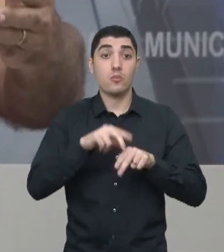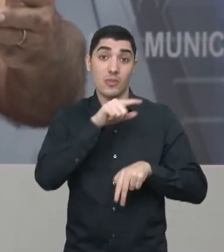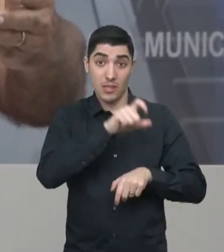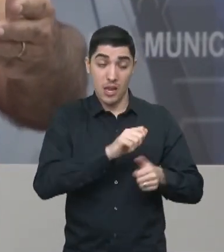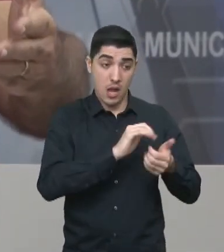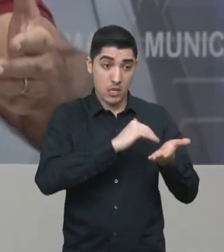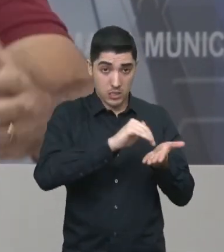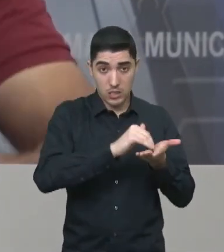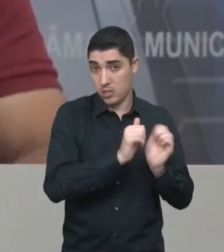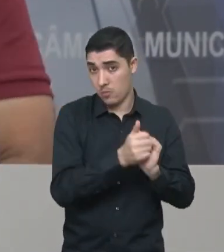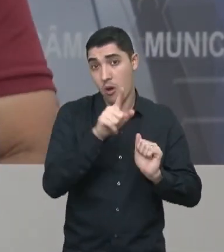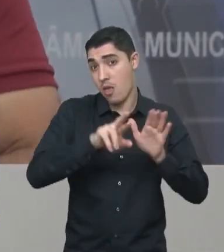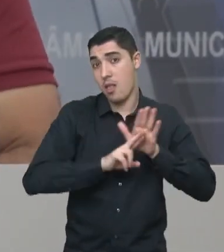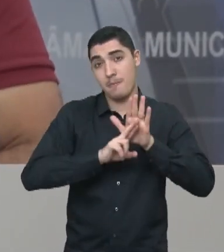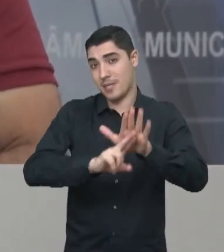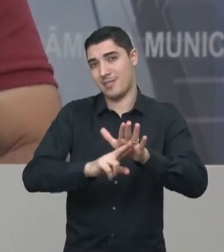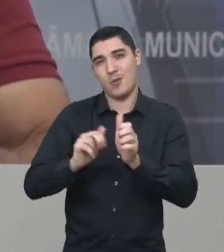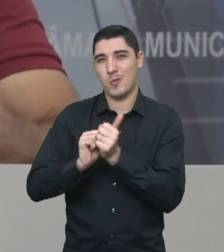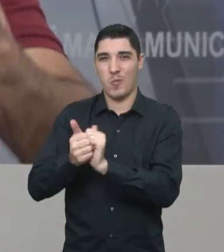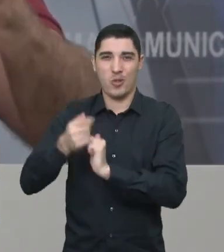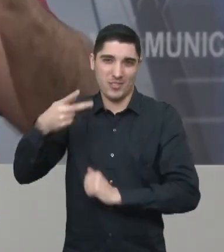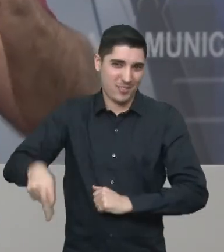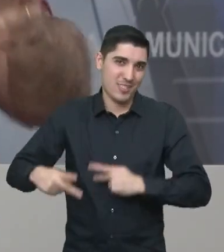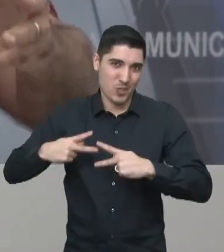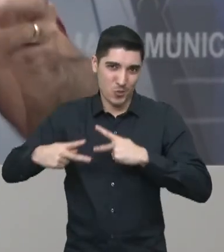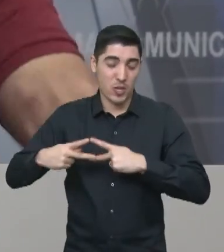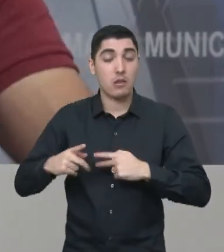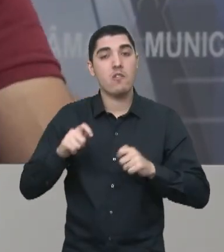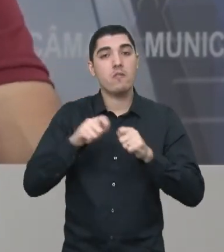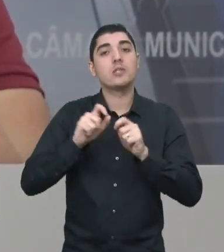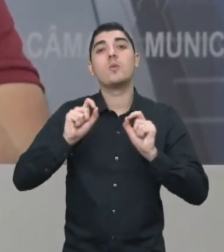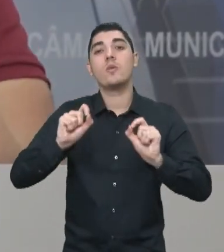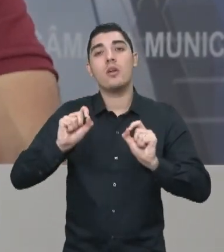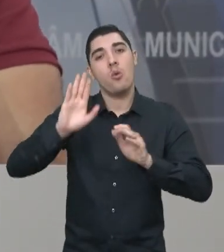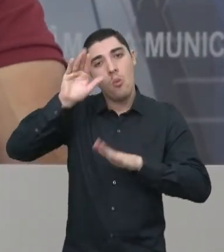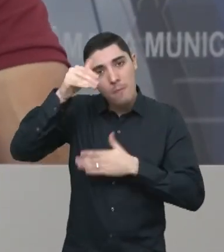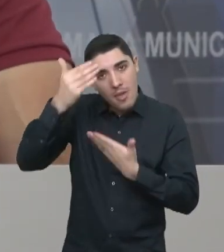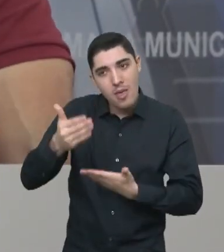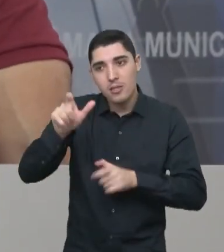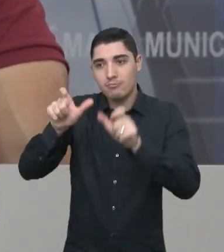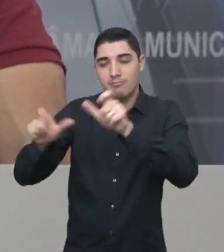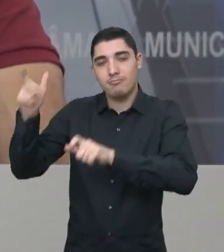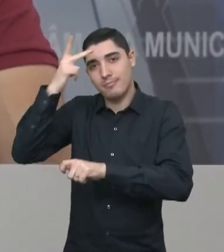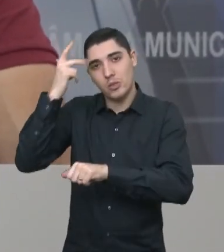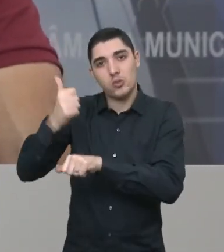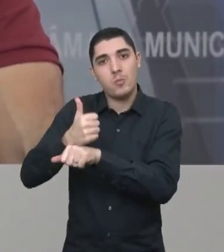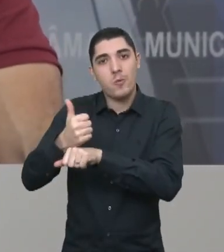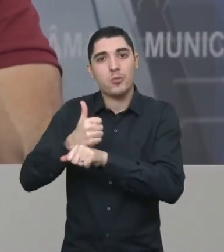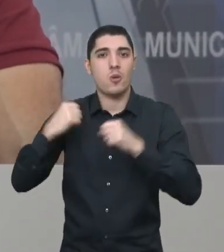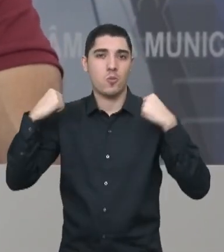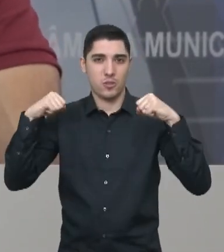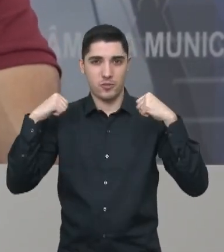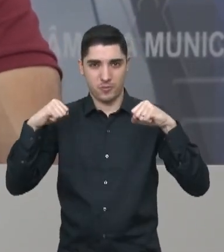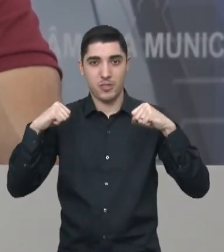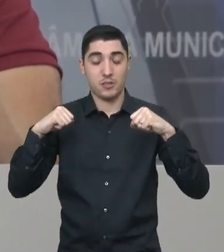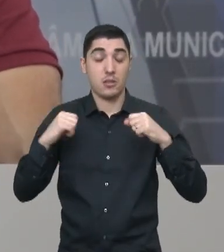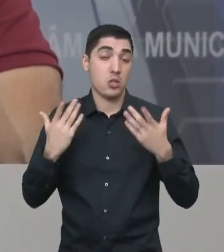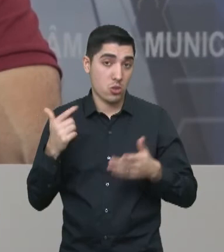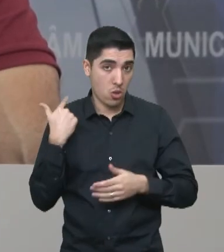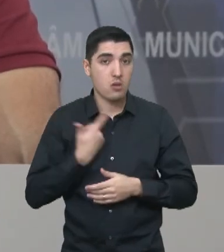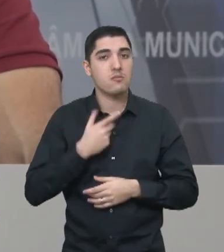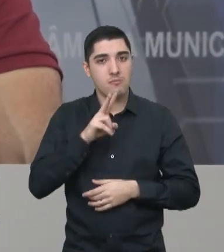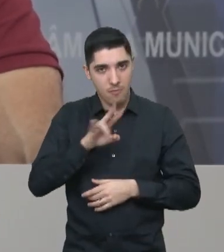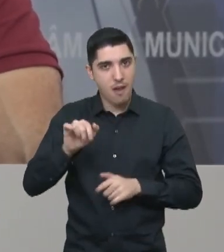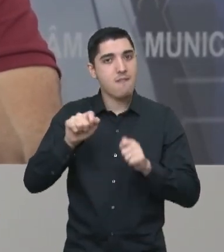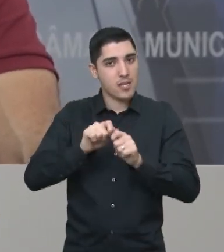prática esportiva na nossa cidade, fazer essa homenagem aos profissionais de educação física lá, né? E a gente vai realizar, vai